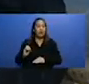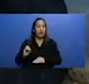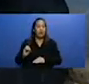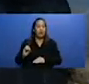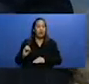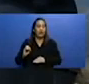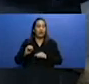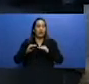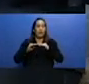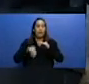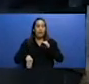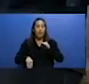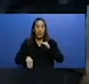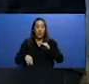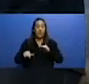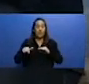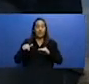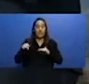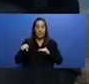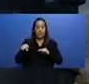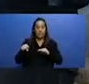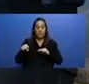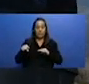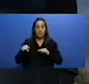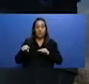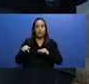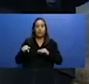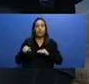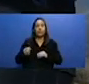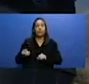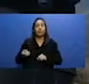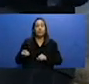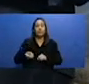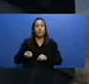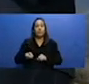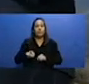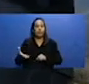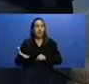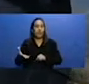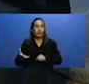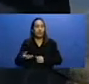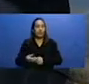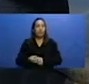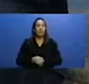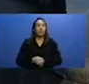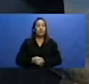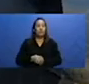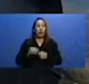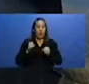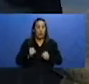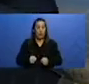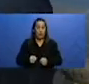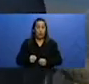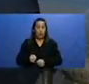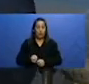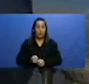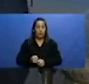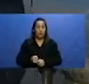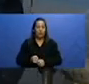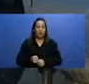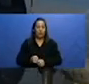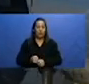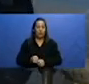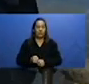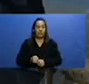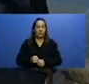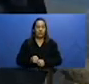e menor que 7, quer dizer 6, 5, 4, 3, 2, 1 e o maior que